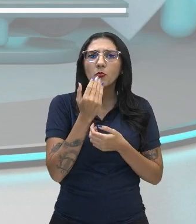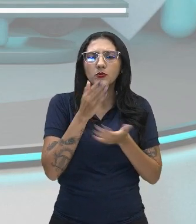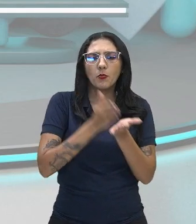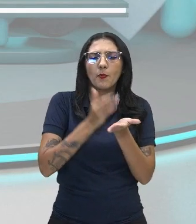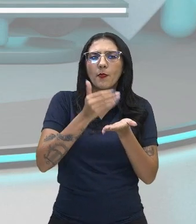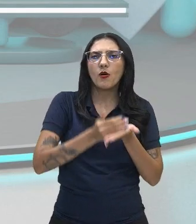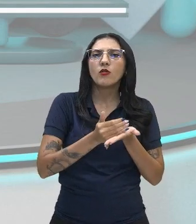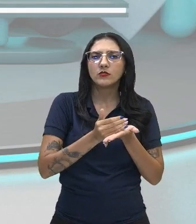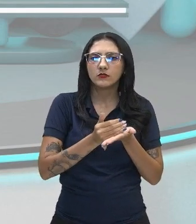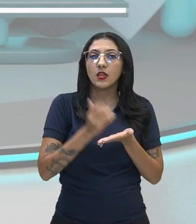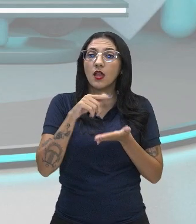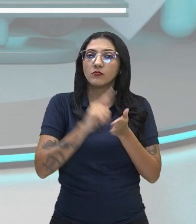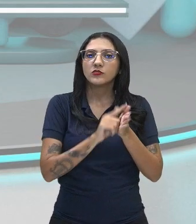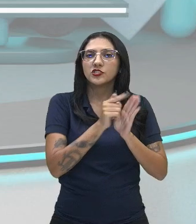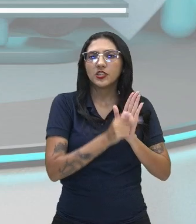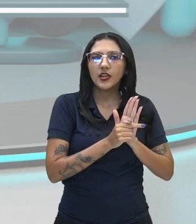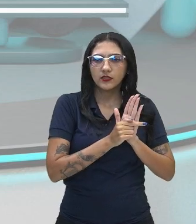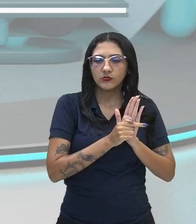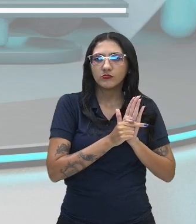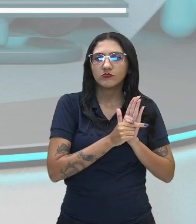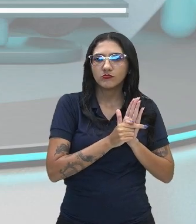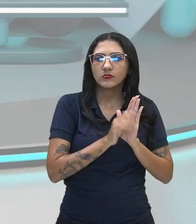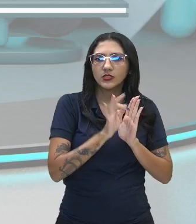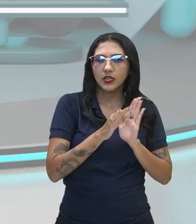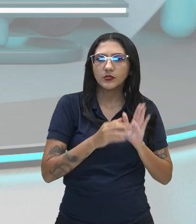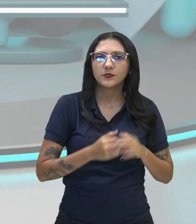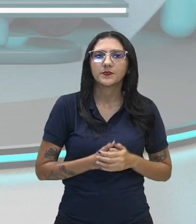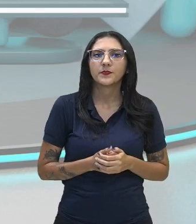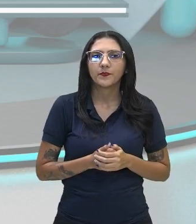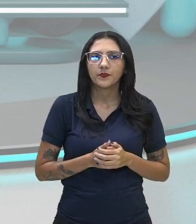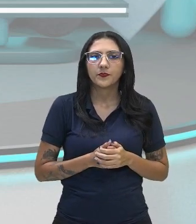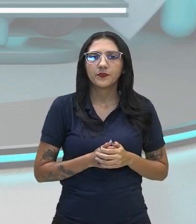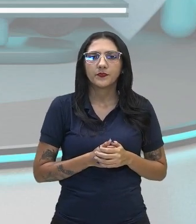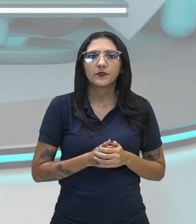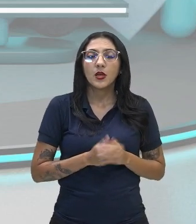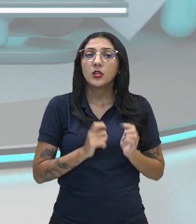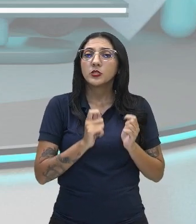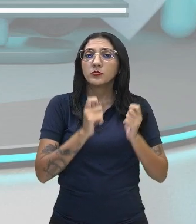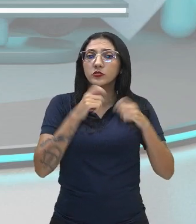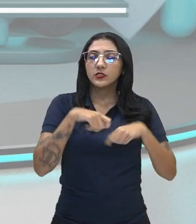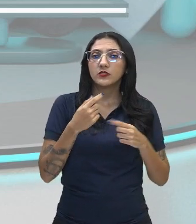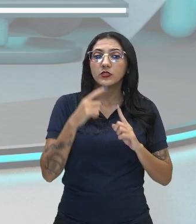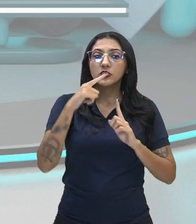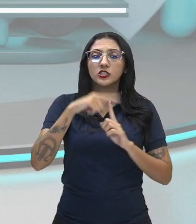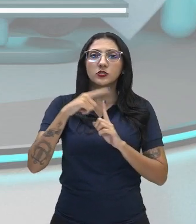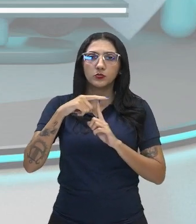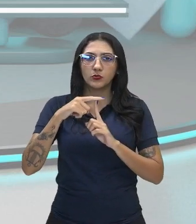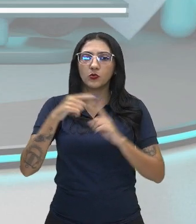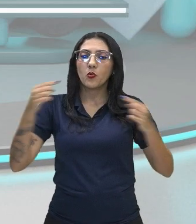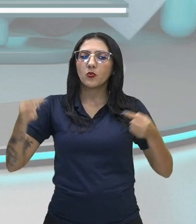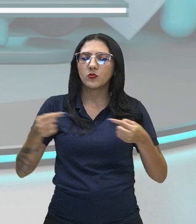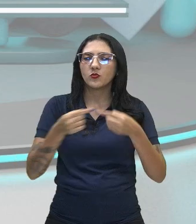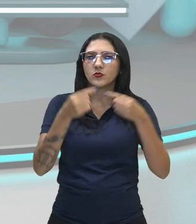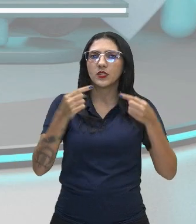o gênero textual, certo? Pode ter o tipo textual contido nele. Qual o tipo?